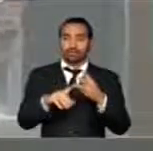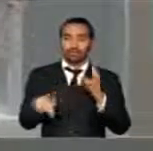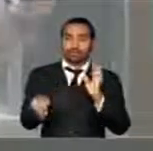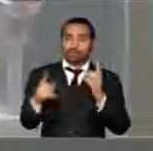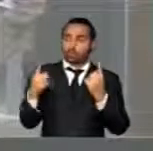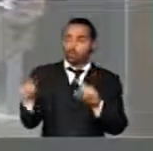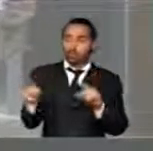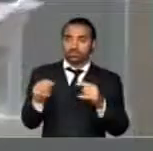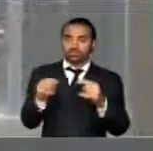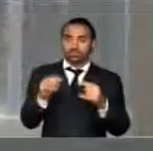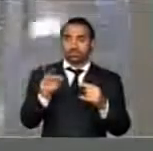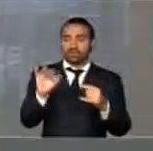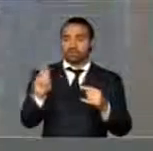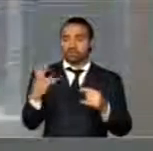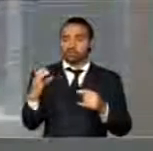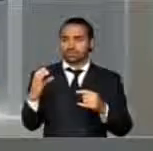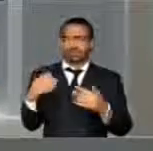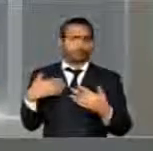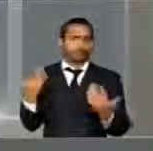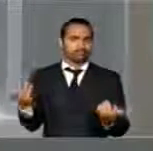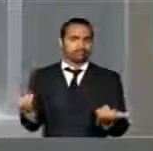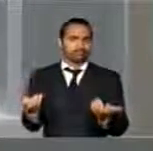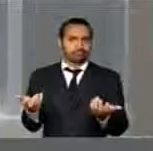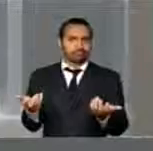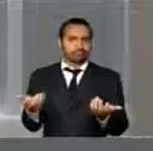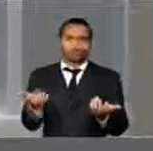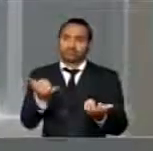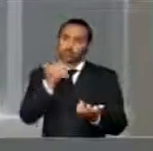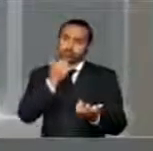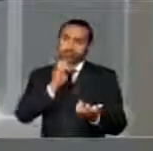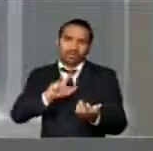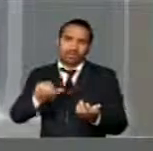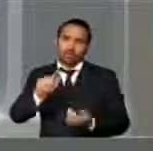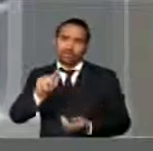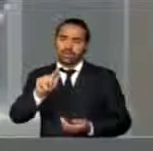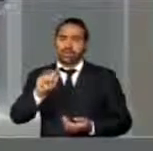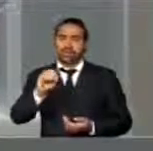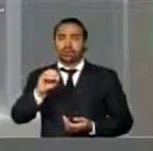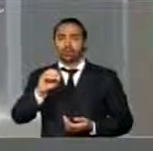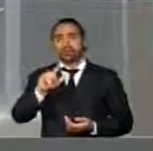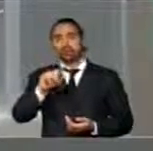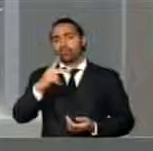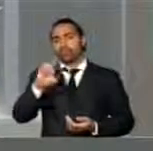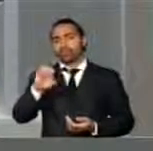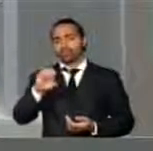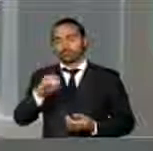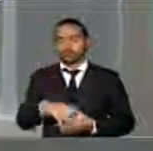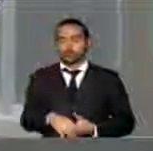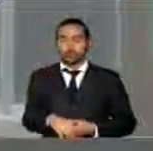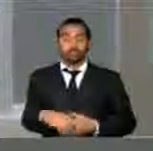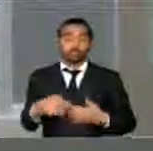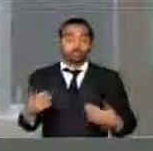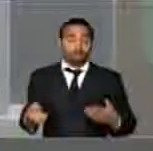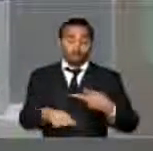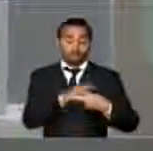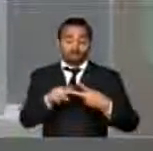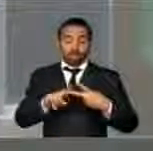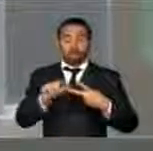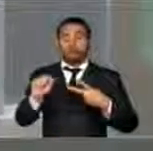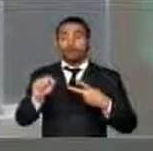por qualquer razão. Então, isso não pode ser visto como golpe, como quebra de ruptura institucional. Segundo, o artigo